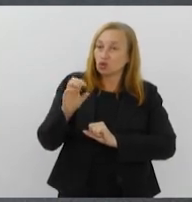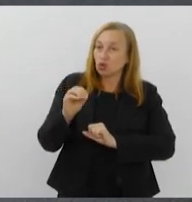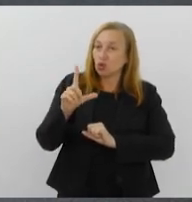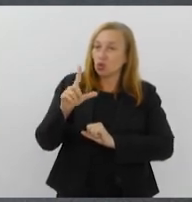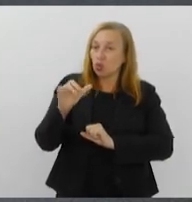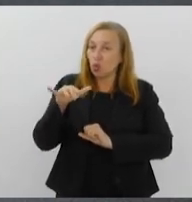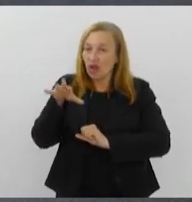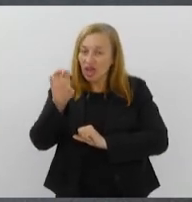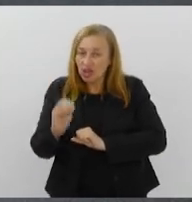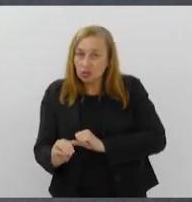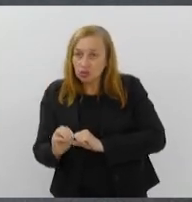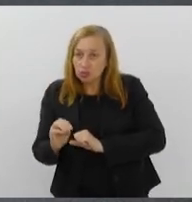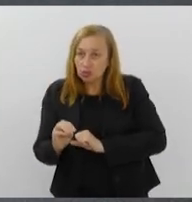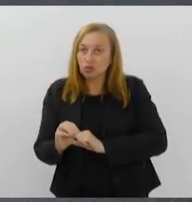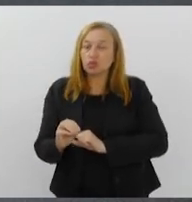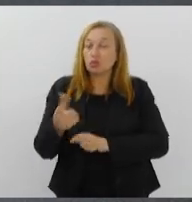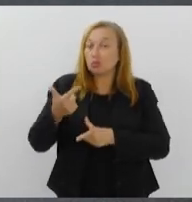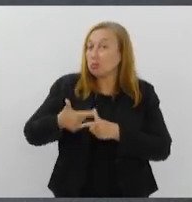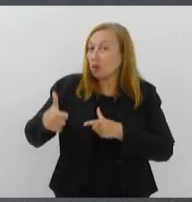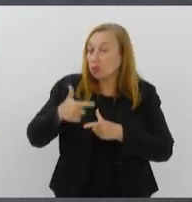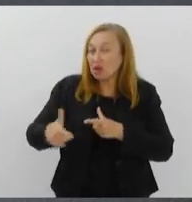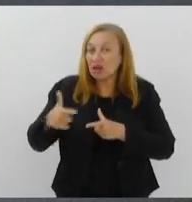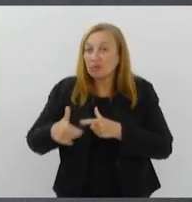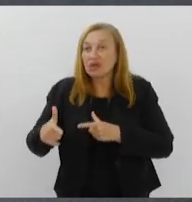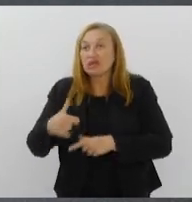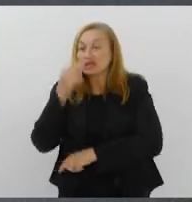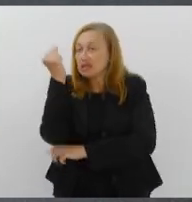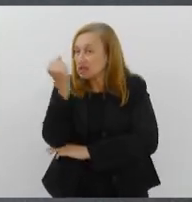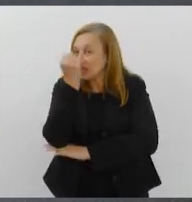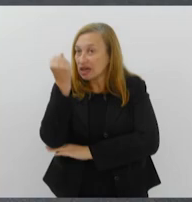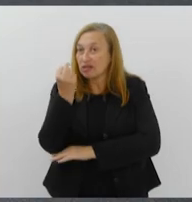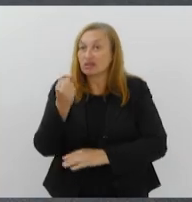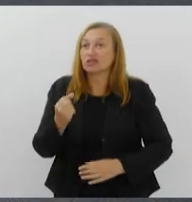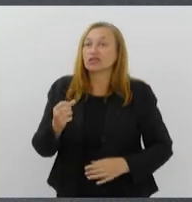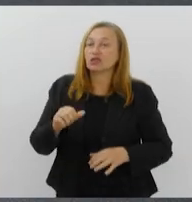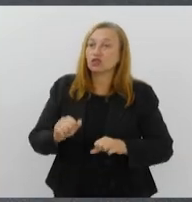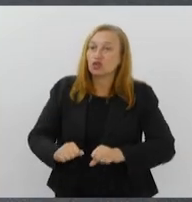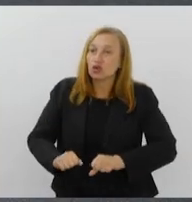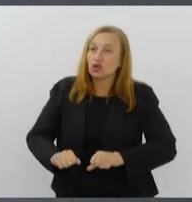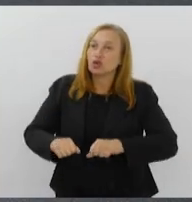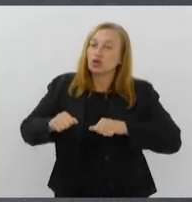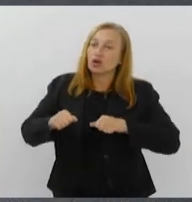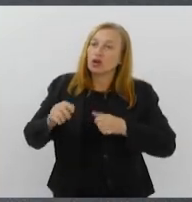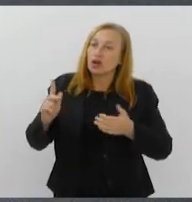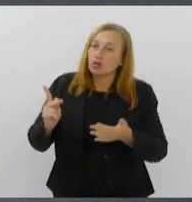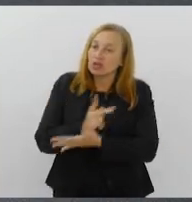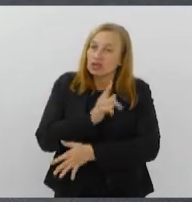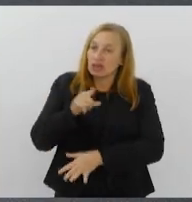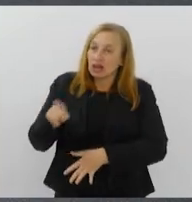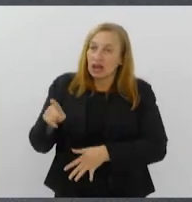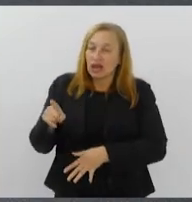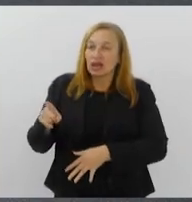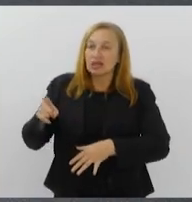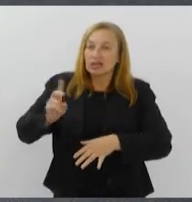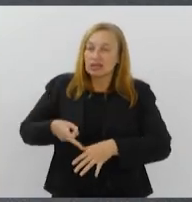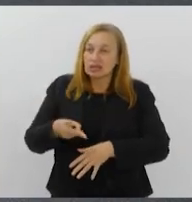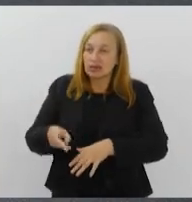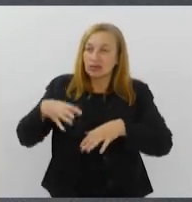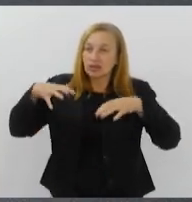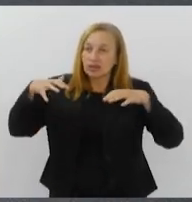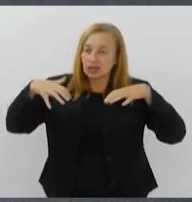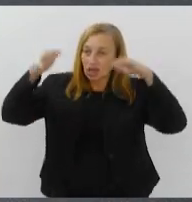somou a esse grave problema das enchentes que já vem acontecendo lá recorrentemente.